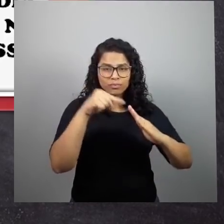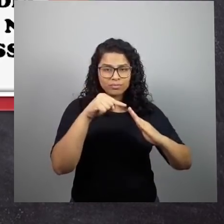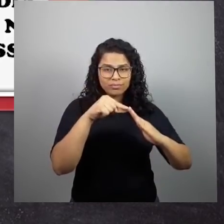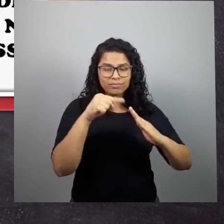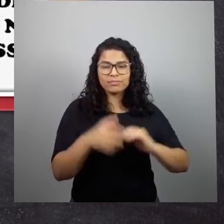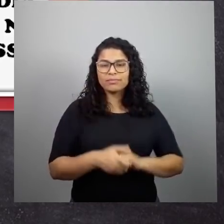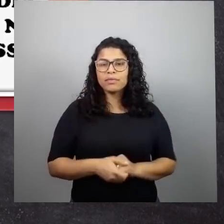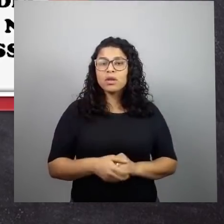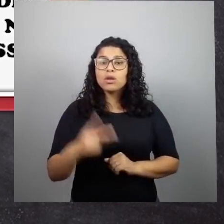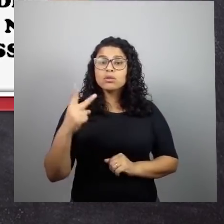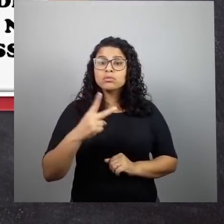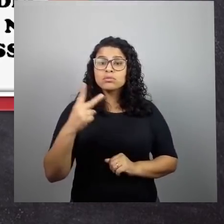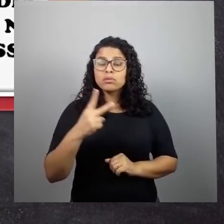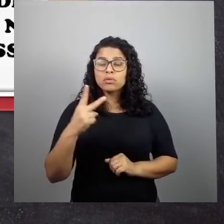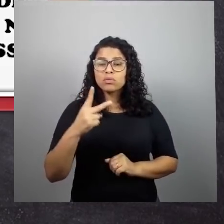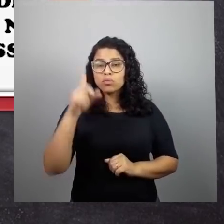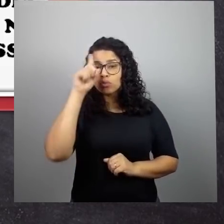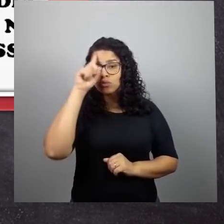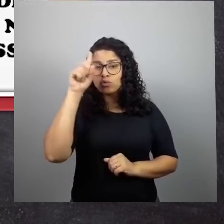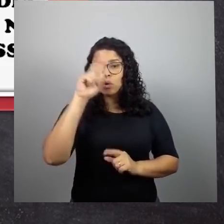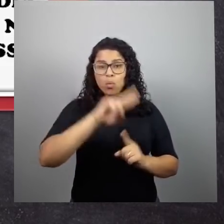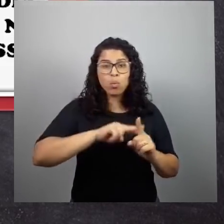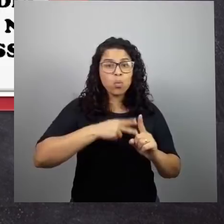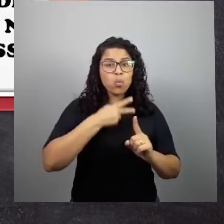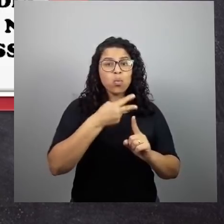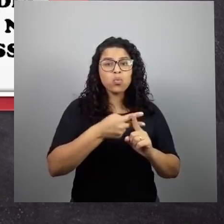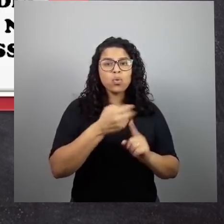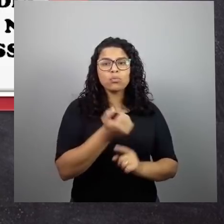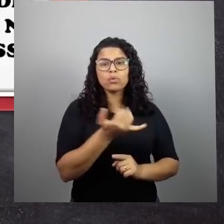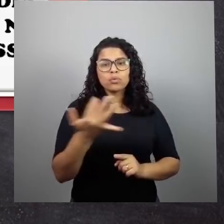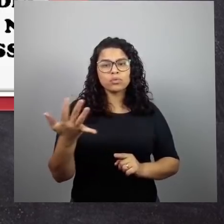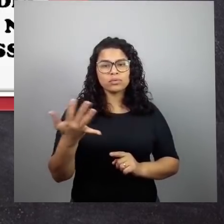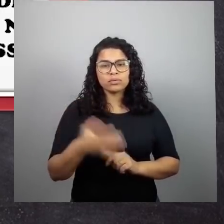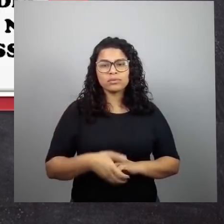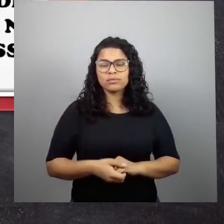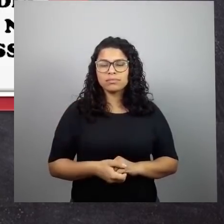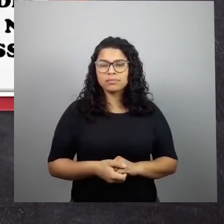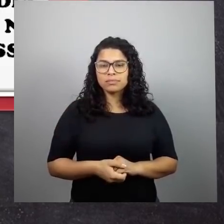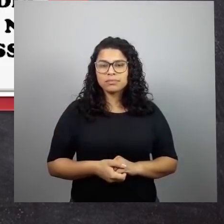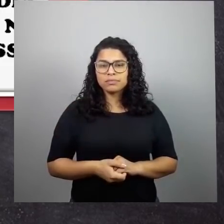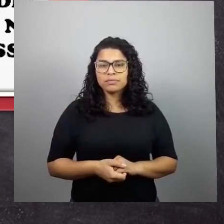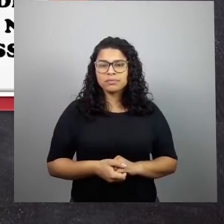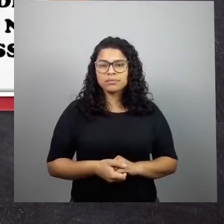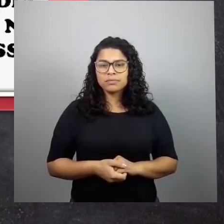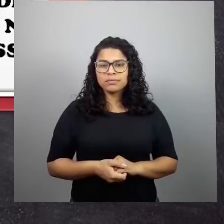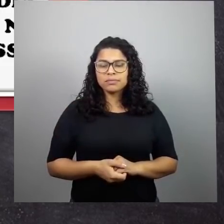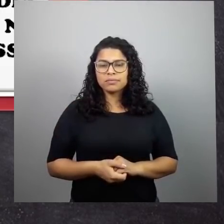8 telhas e no segundo dia o dobro dessa quantidade?